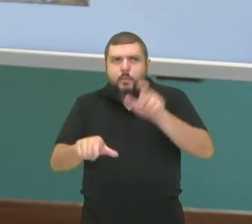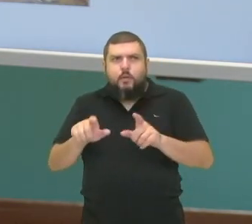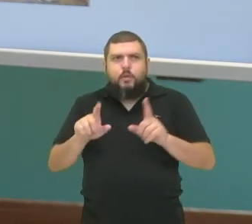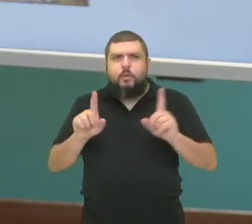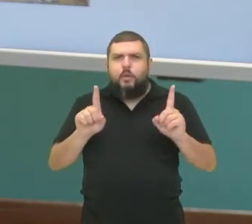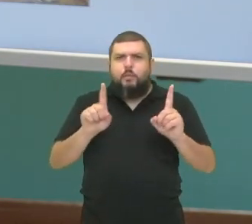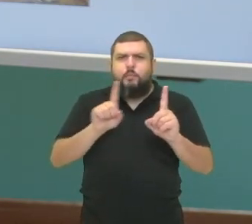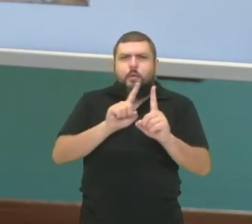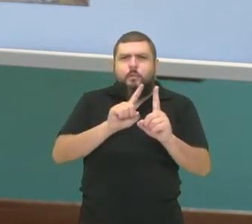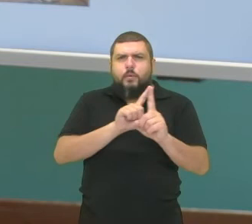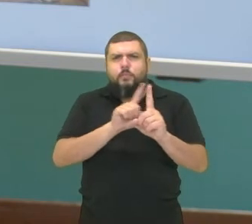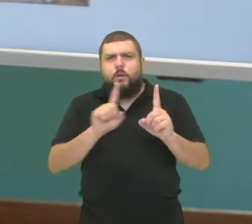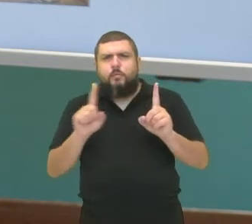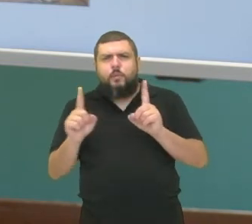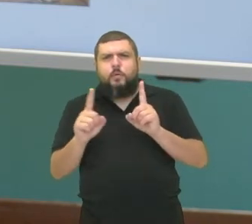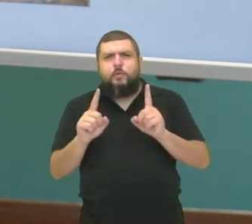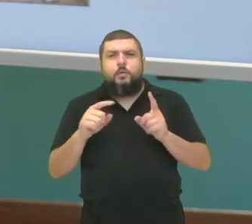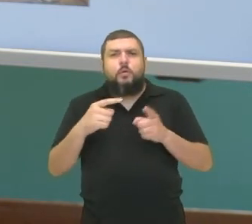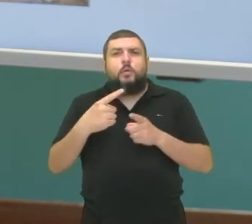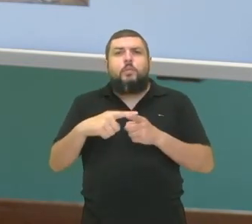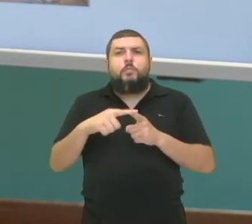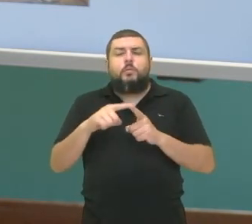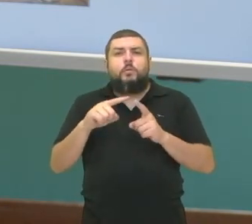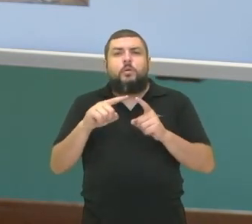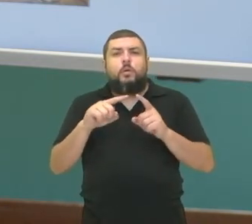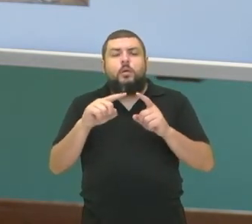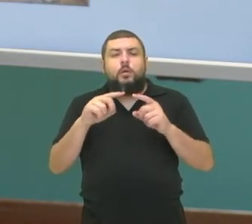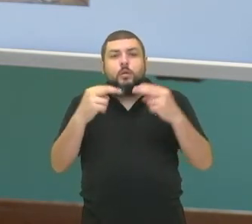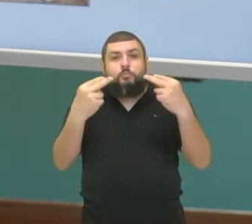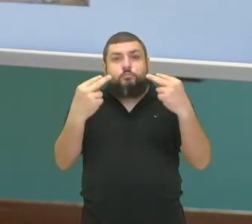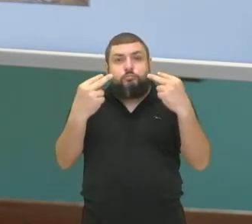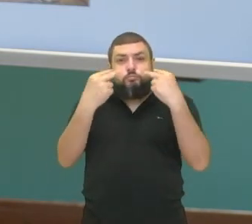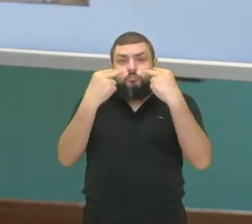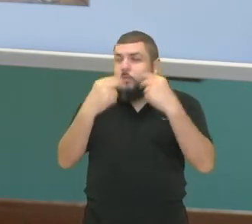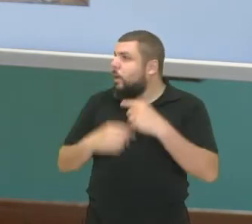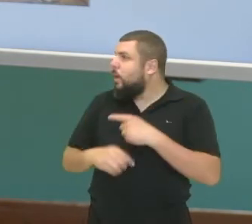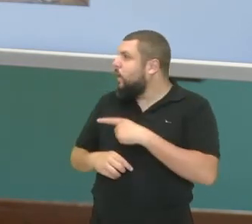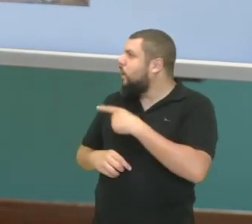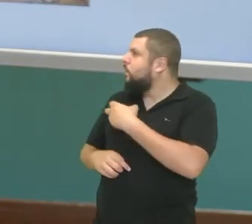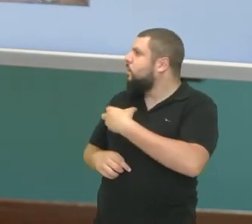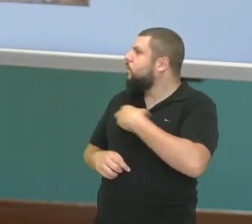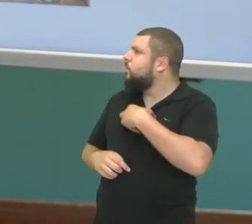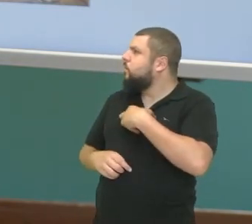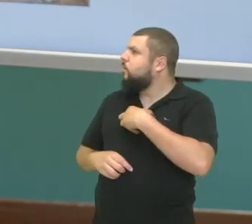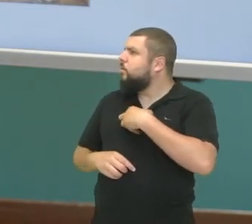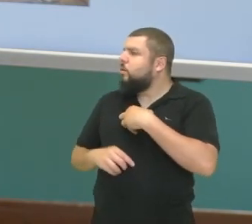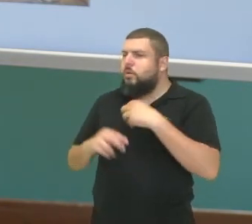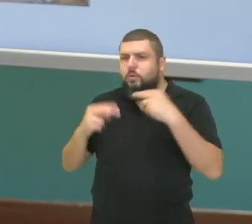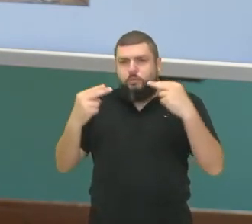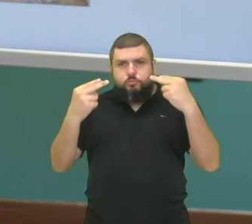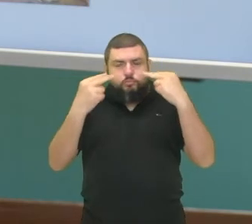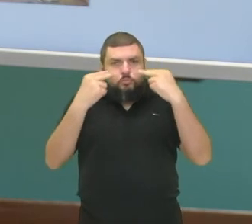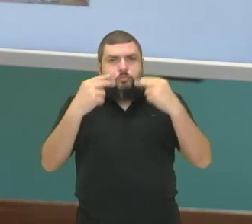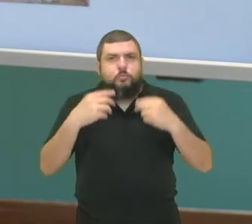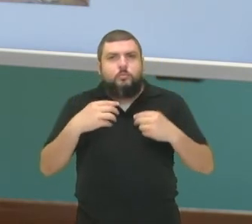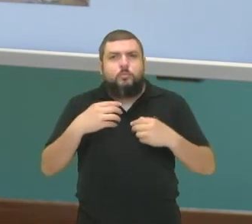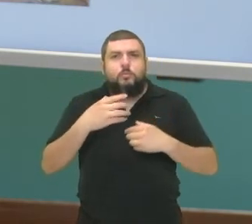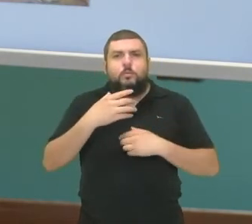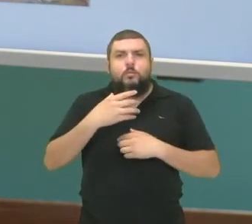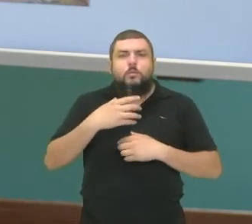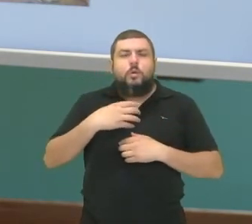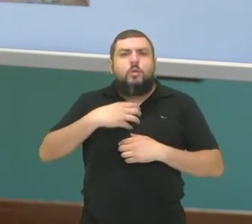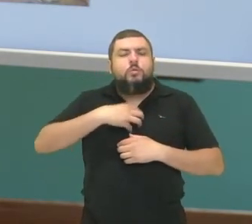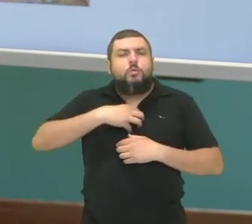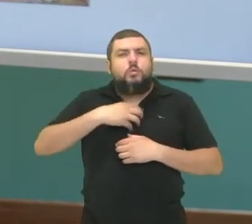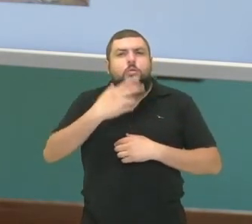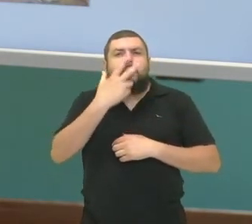confusa, porque eles não estão olhando para nós, eles não estão com aquele ar santificado, eles estão com um ar